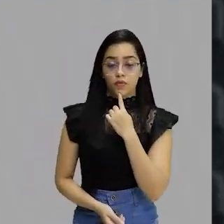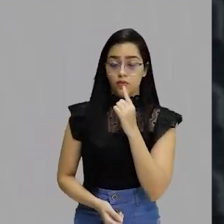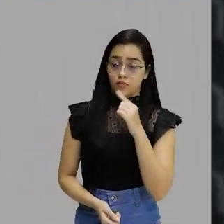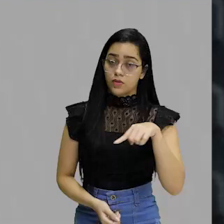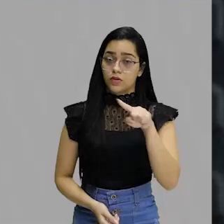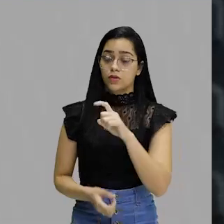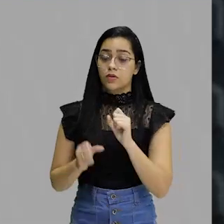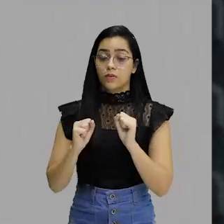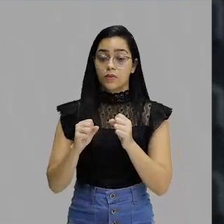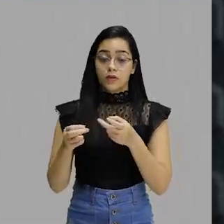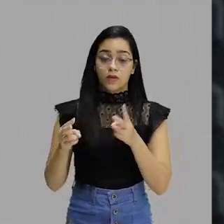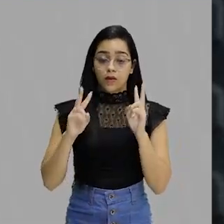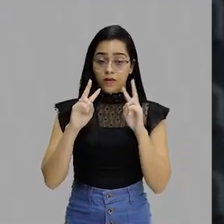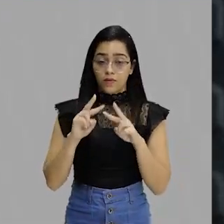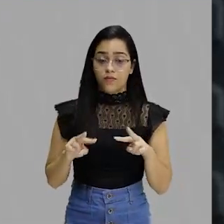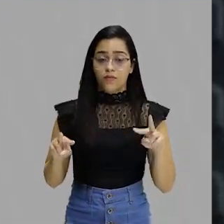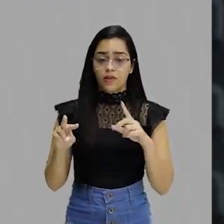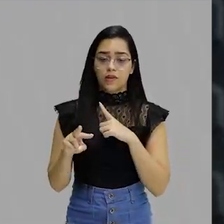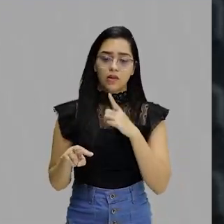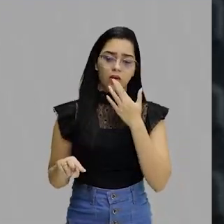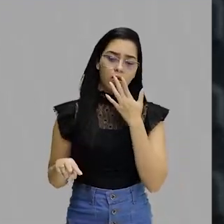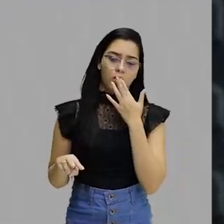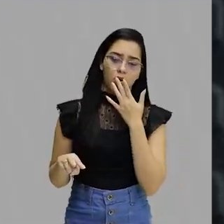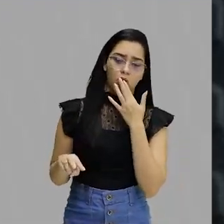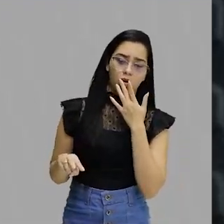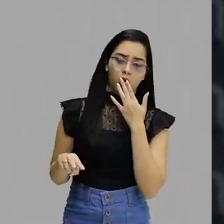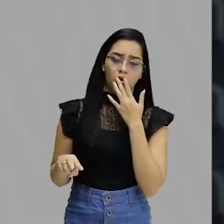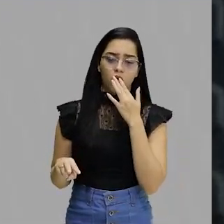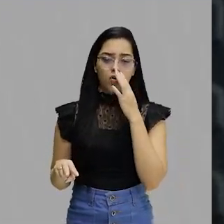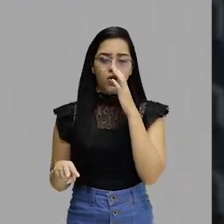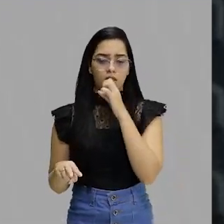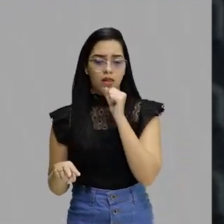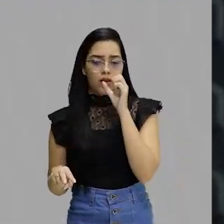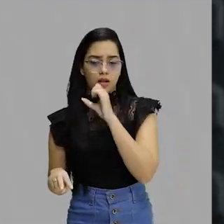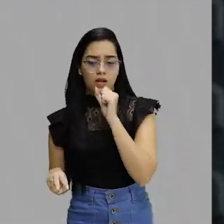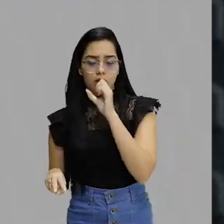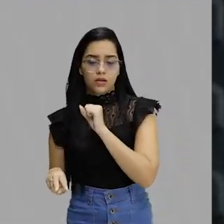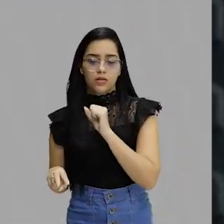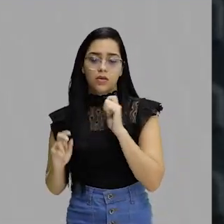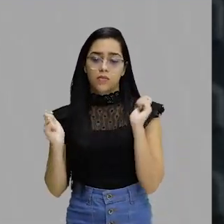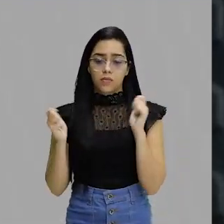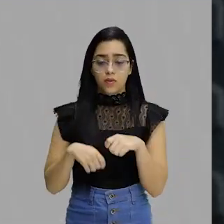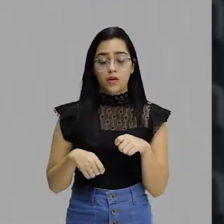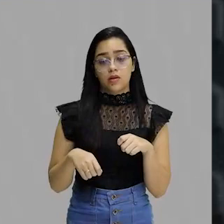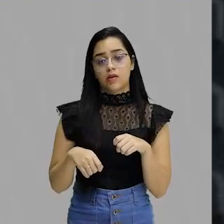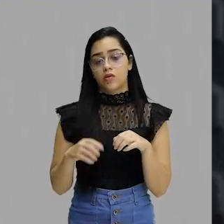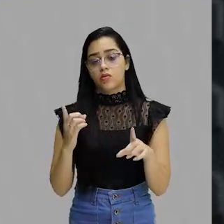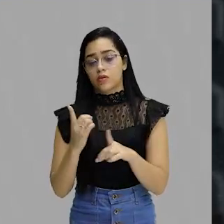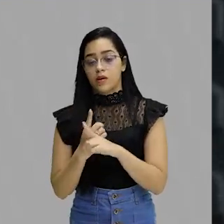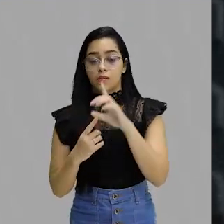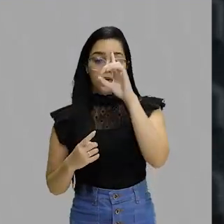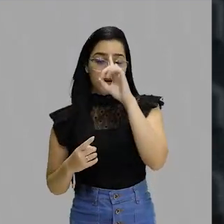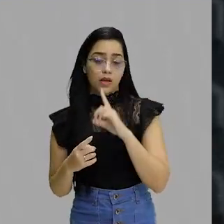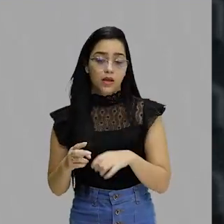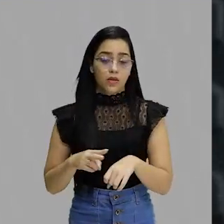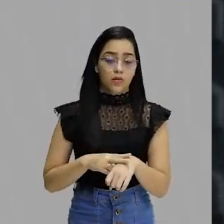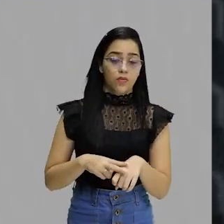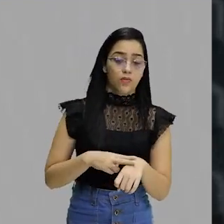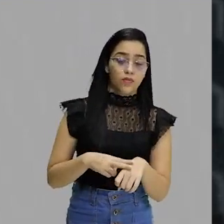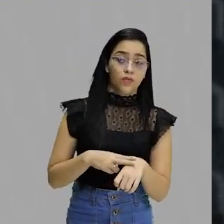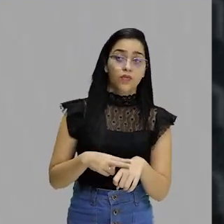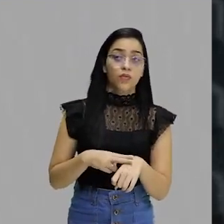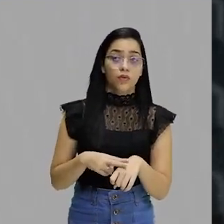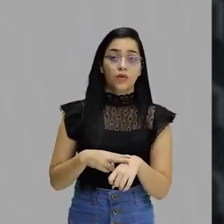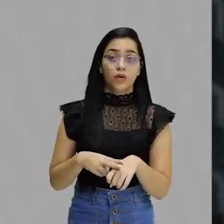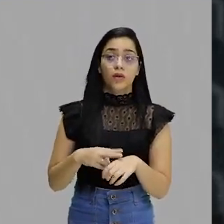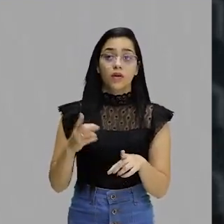vocês podem ver, esse aqui tem uma cor um pouco alaranjada. Nós encontramos também líquens amarelos, verdes. Em sua maioria,